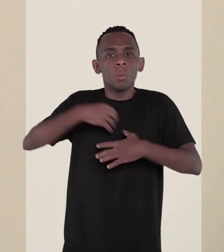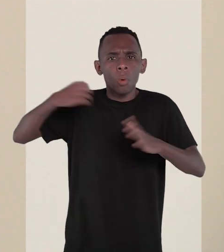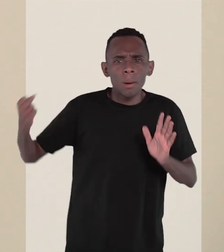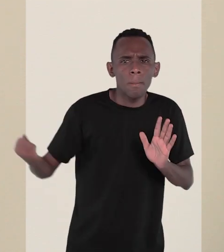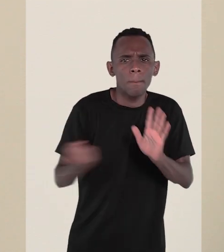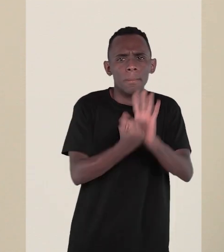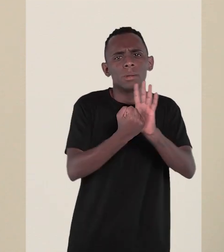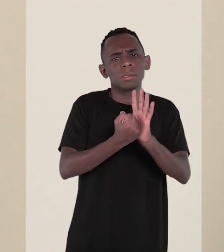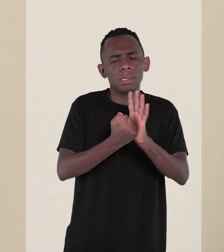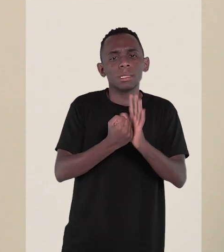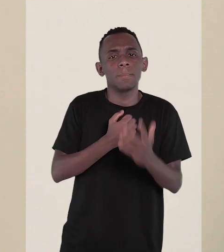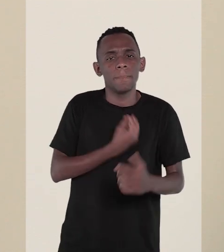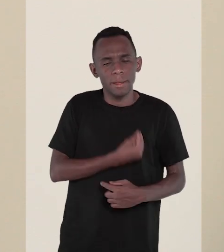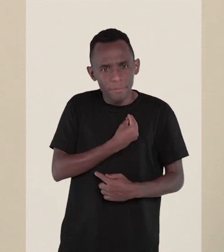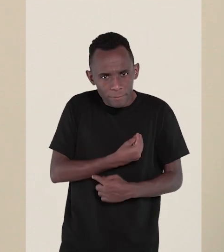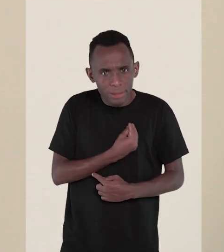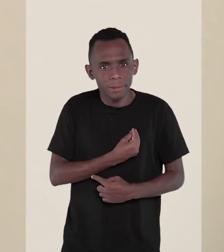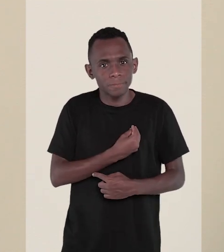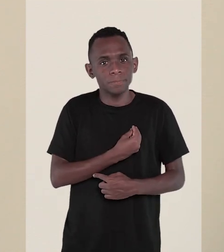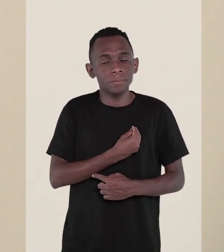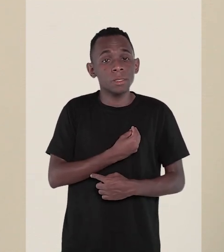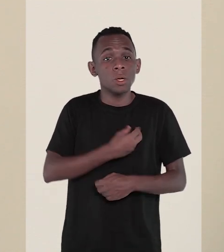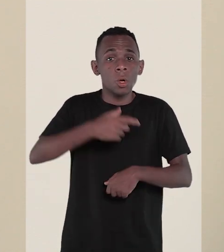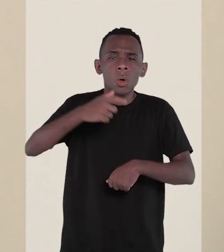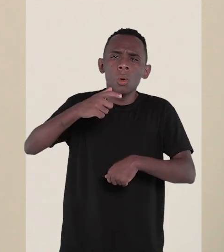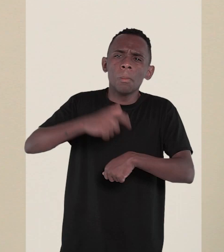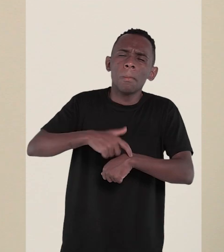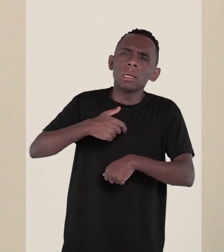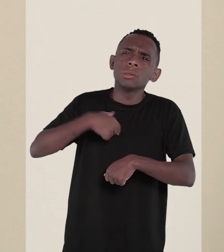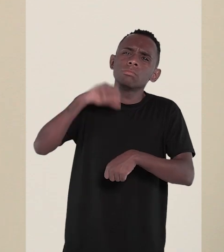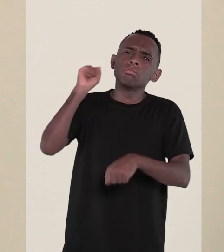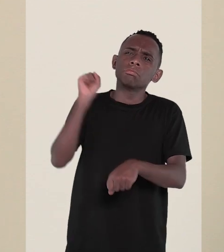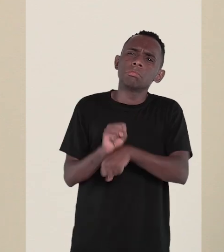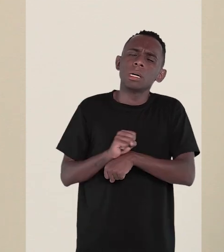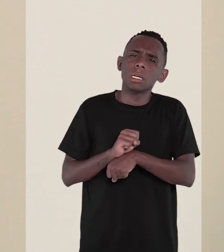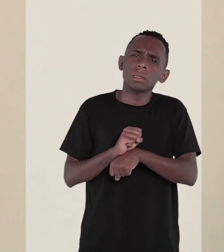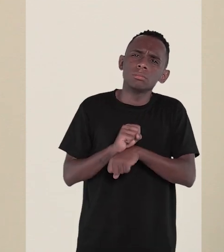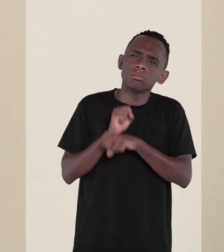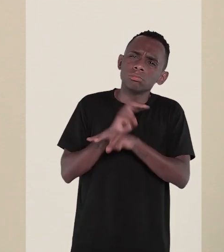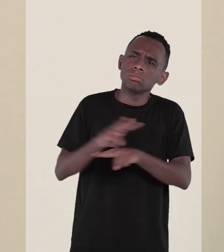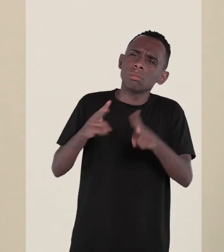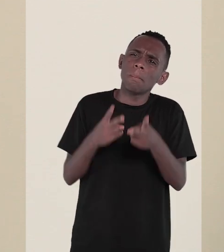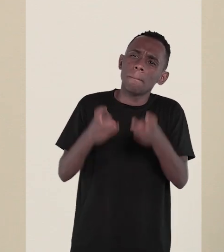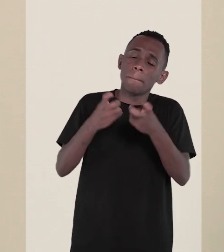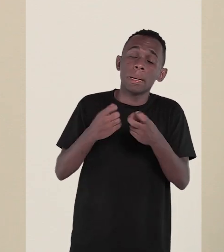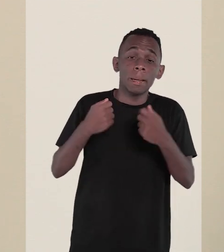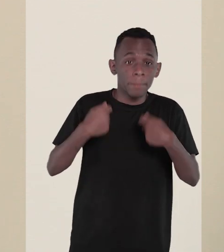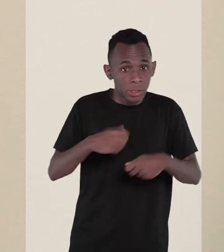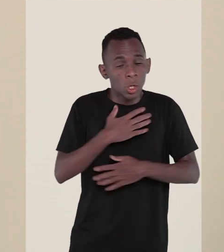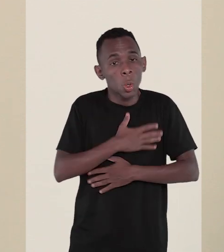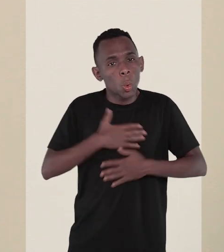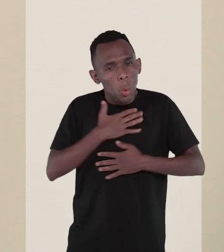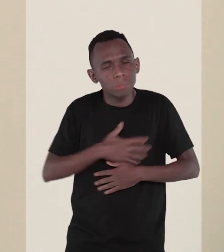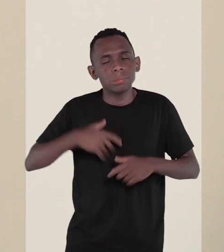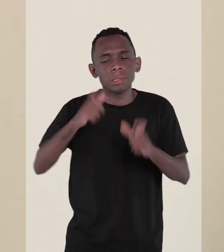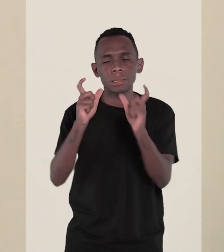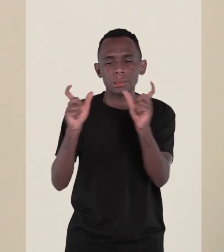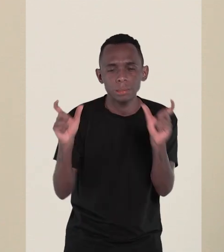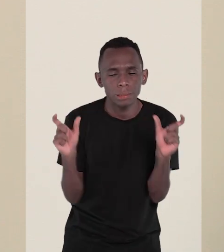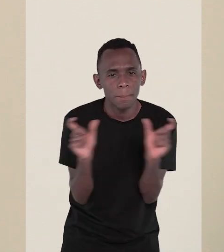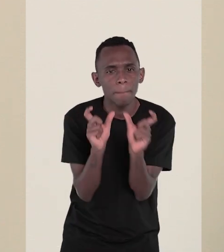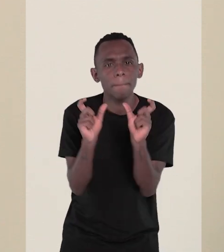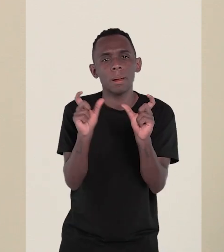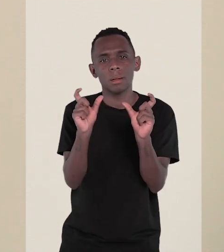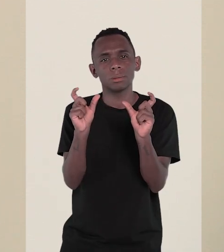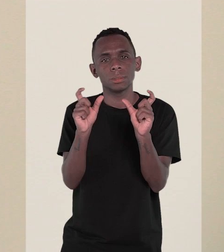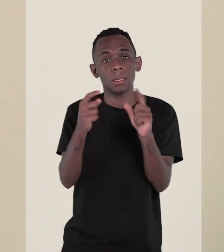um marco fundamental da minha vida, estou tateando. Um lugar onde eu parei para observar, só mesmo gostando muito de palavra para fazer aquilo,